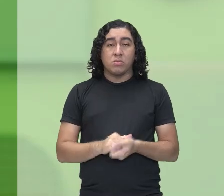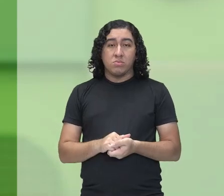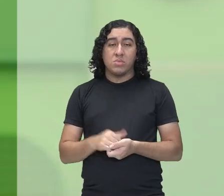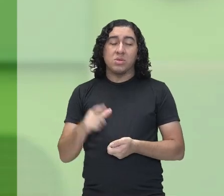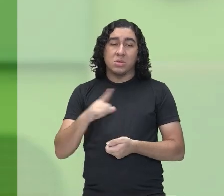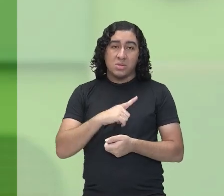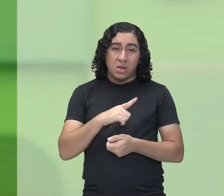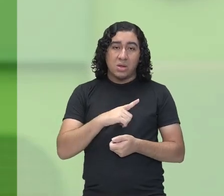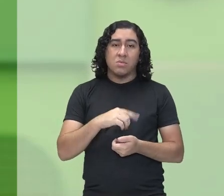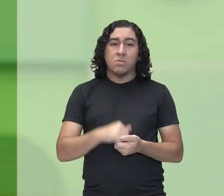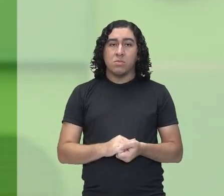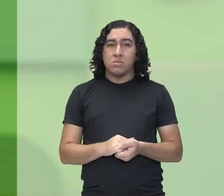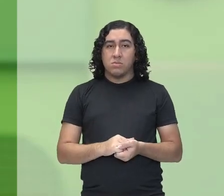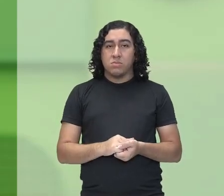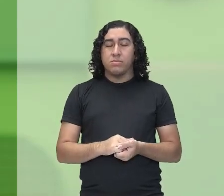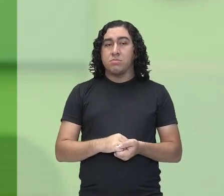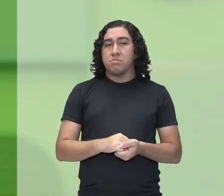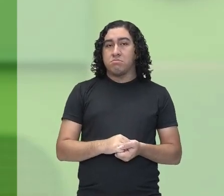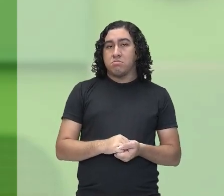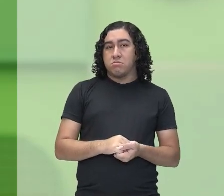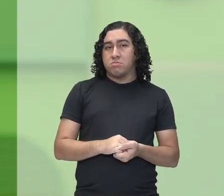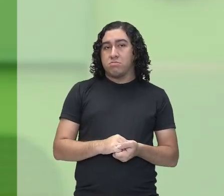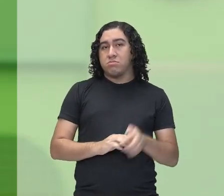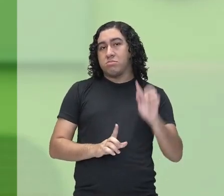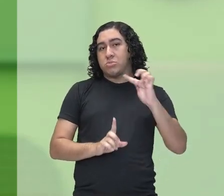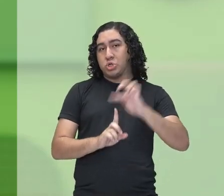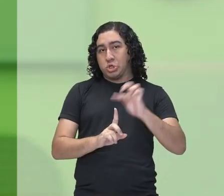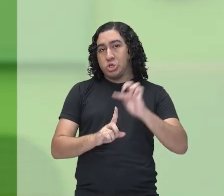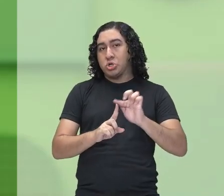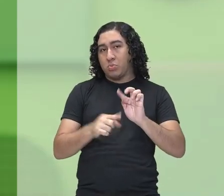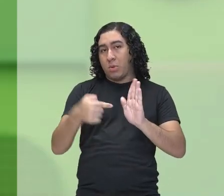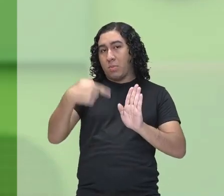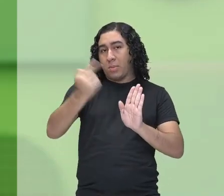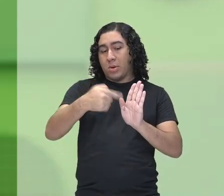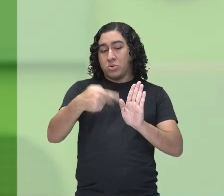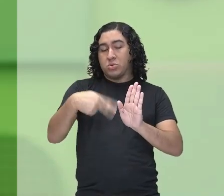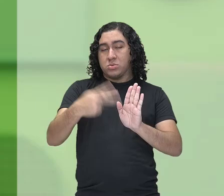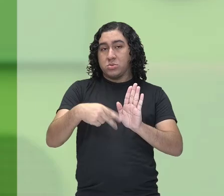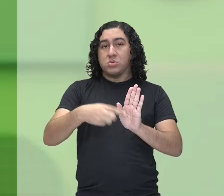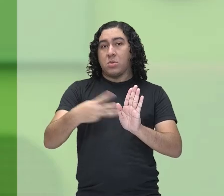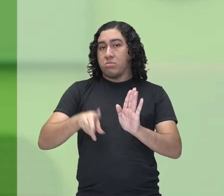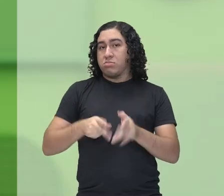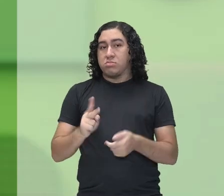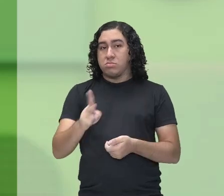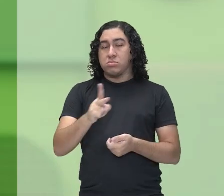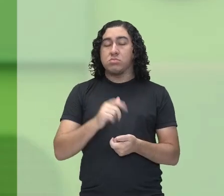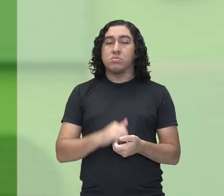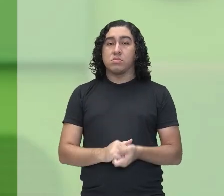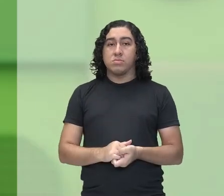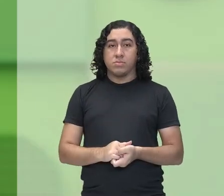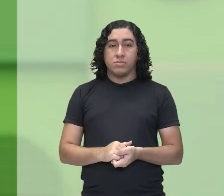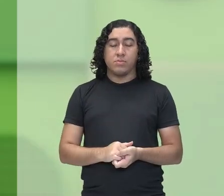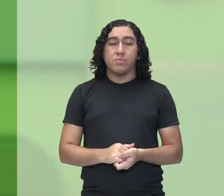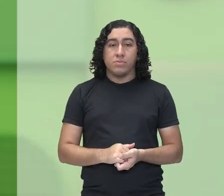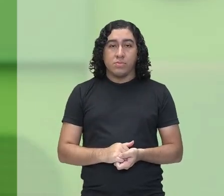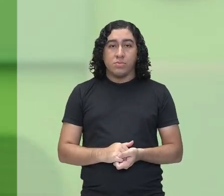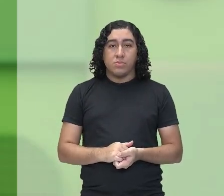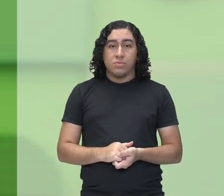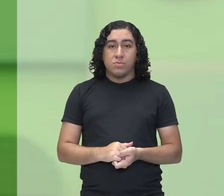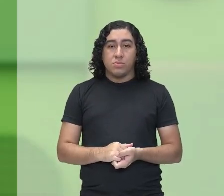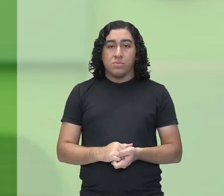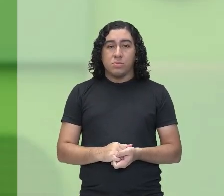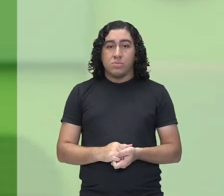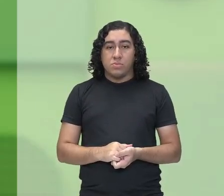consumidor secundário, consumidor terciário, quaternário e assim sucessivamente. E todos esses seres